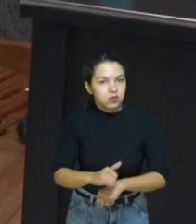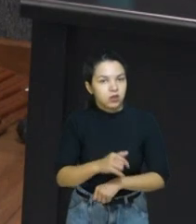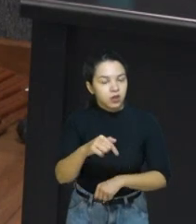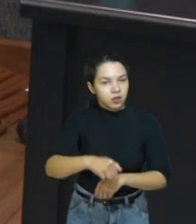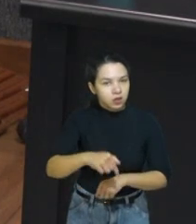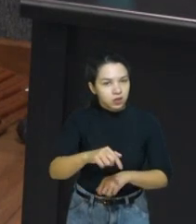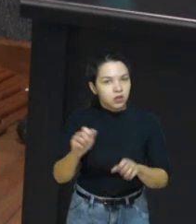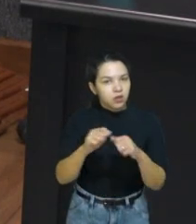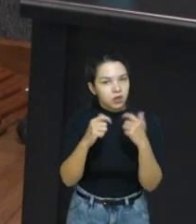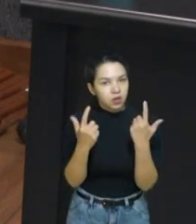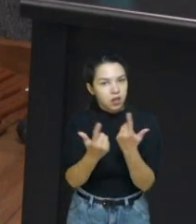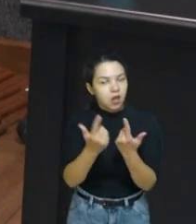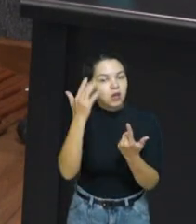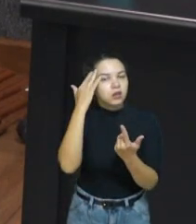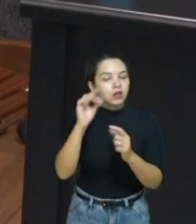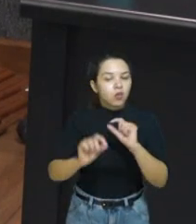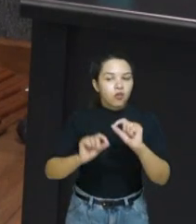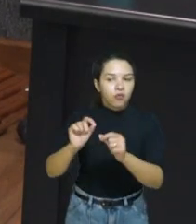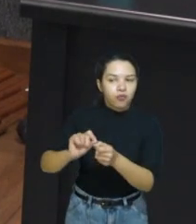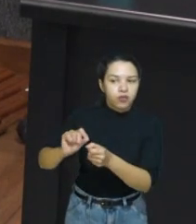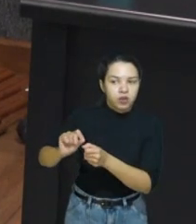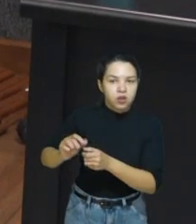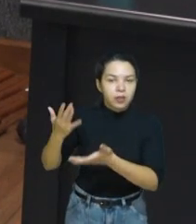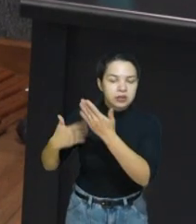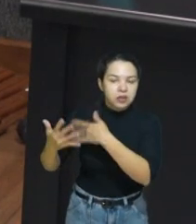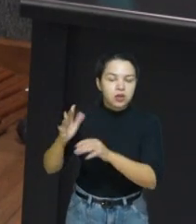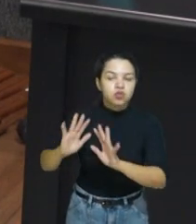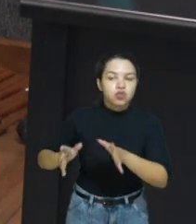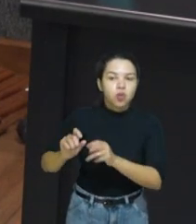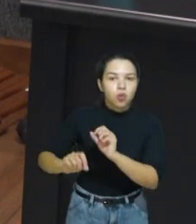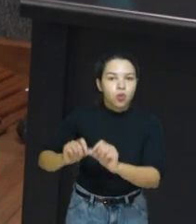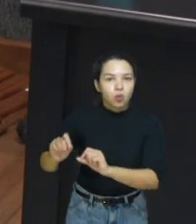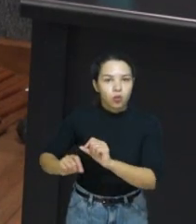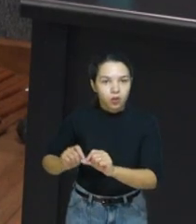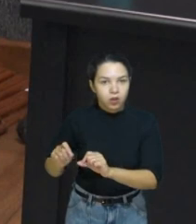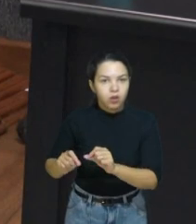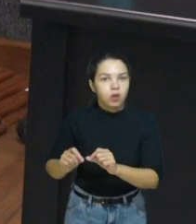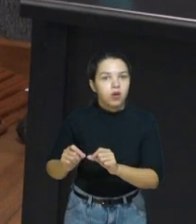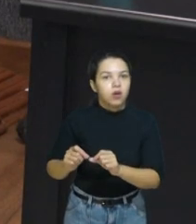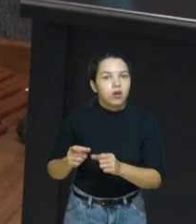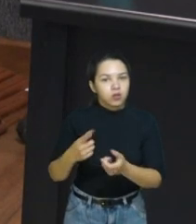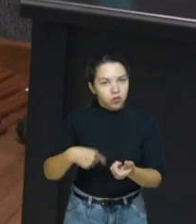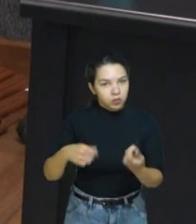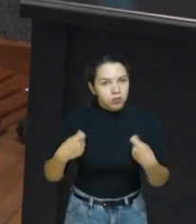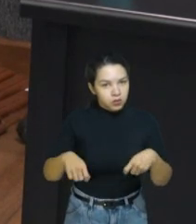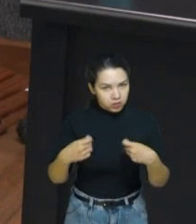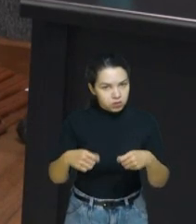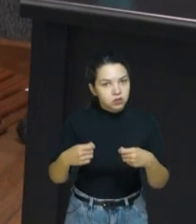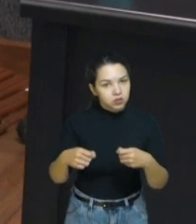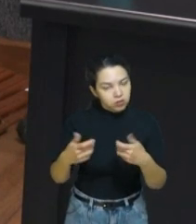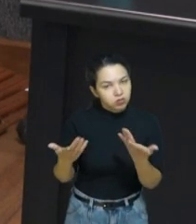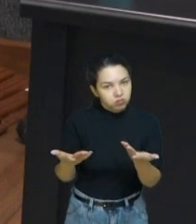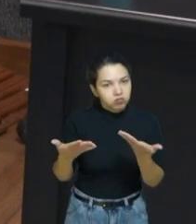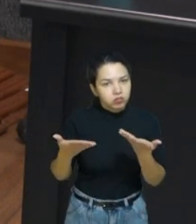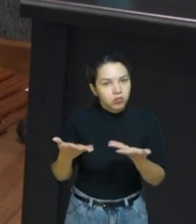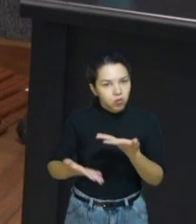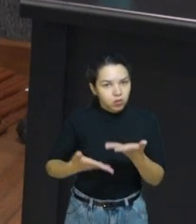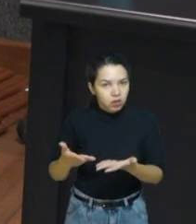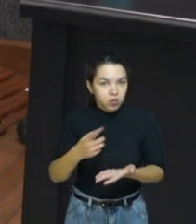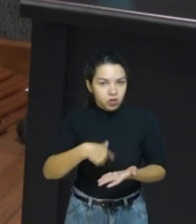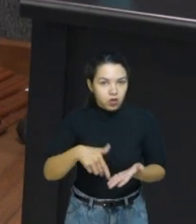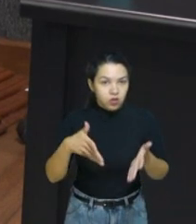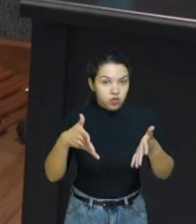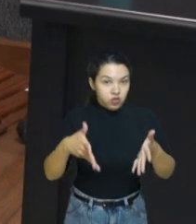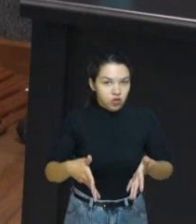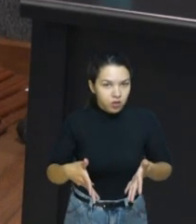casa, entendendo tudo que já foi feito também. Acho que é importante ter essa atenção, esse cuidado, de que a gente, quando chega, a gente sempre